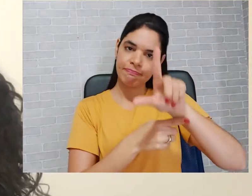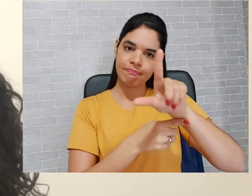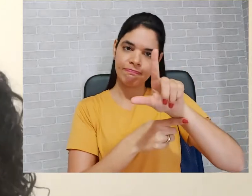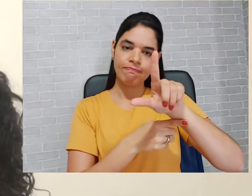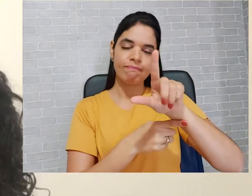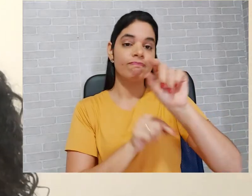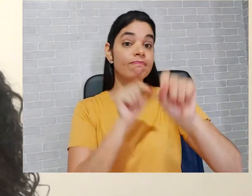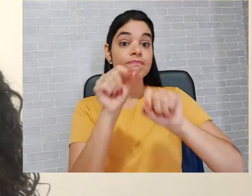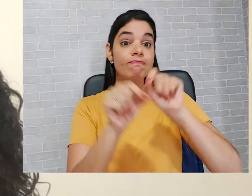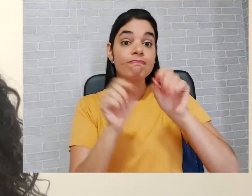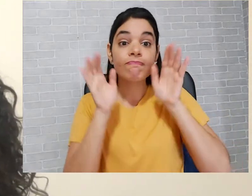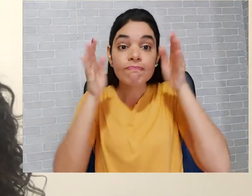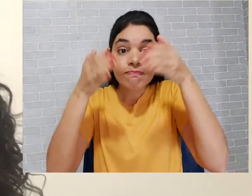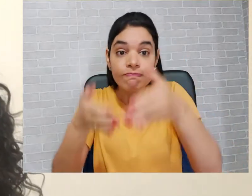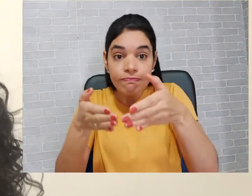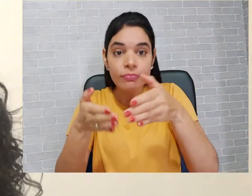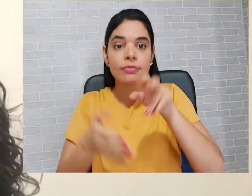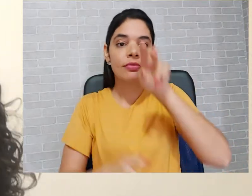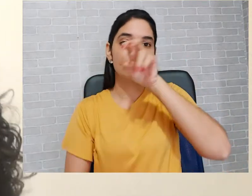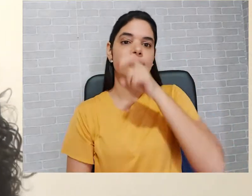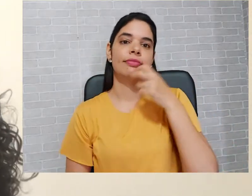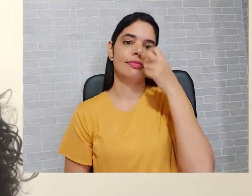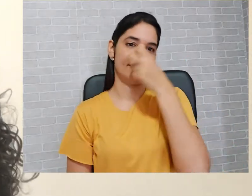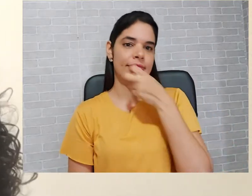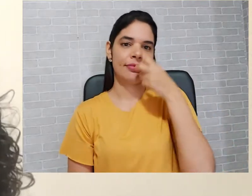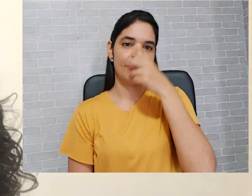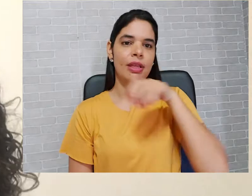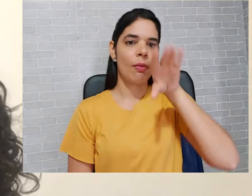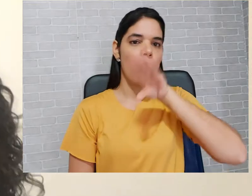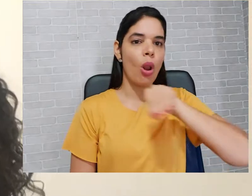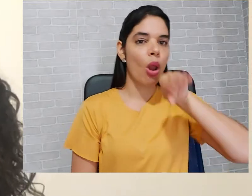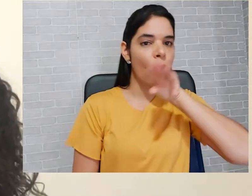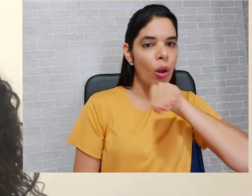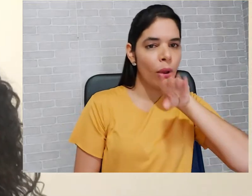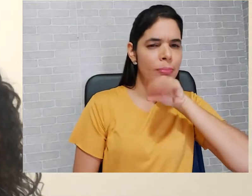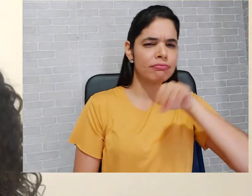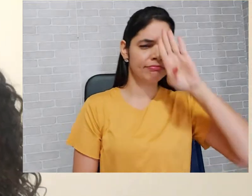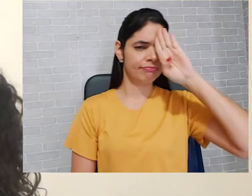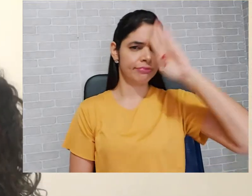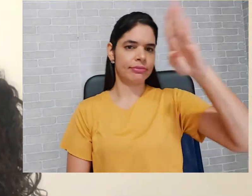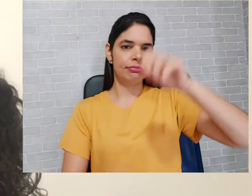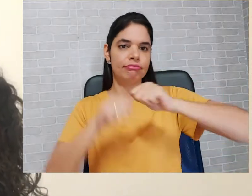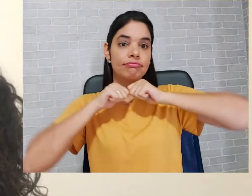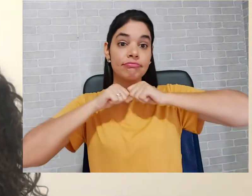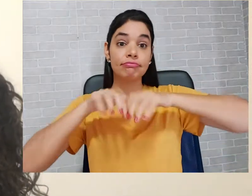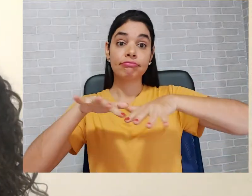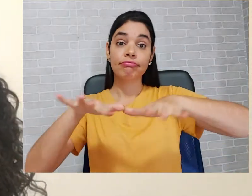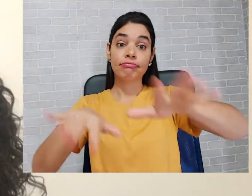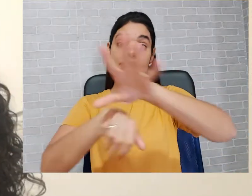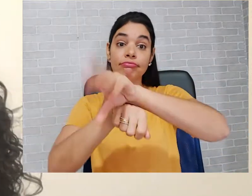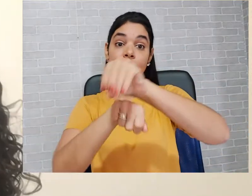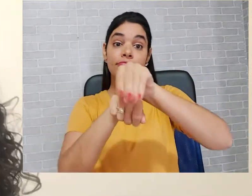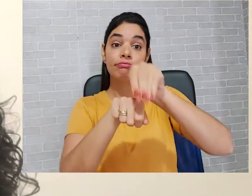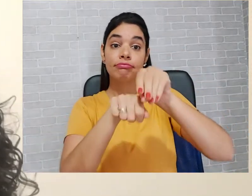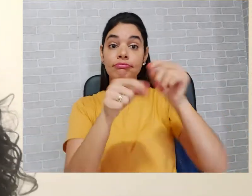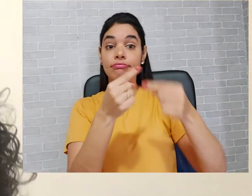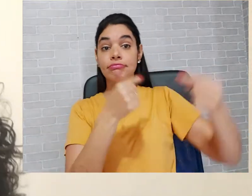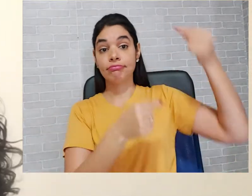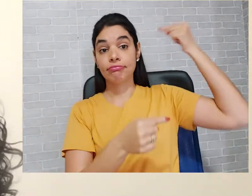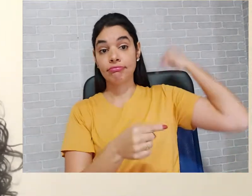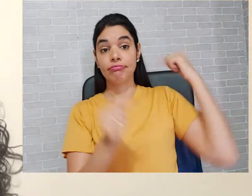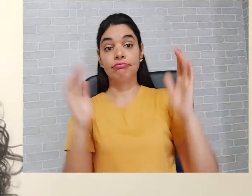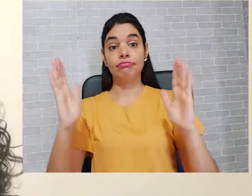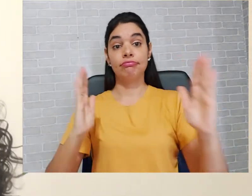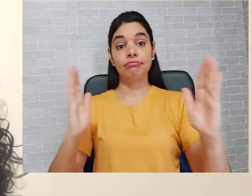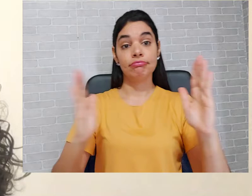marcados pela tradição oral. E, na verdade, ela foi a principal ferramenta de transmissão de conhecimento no período